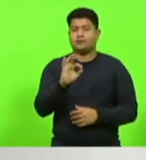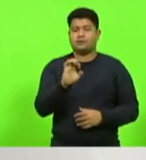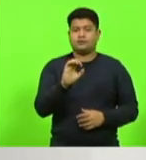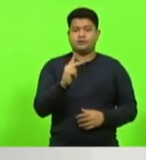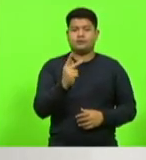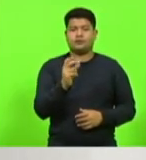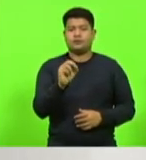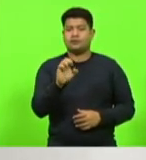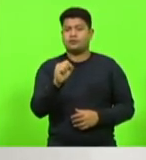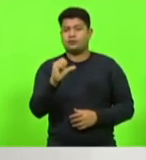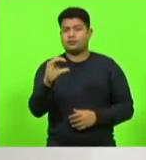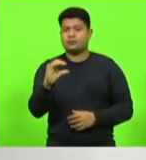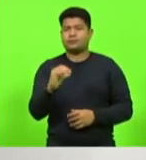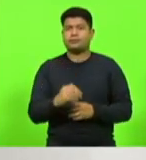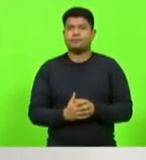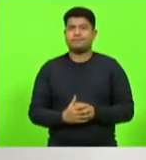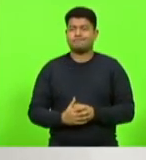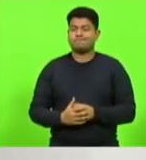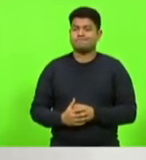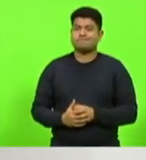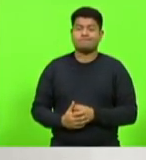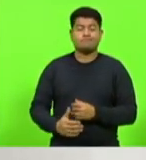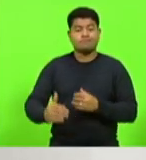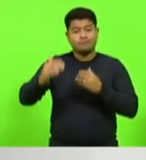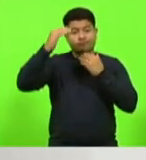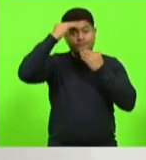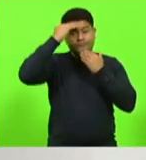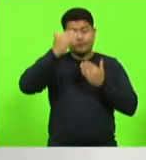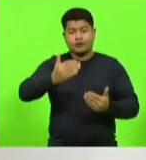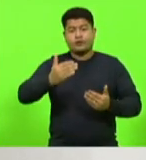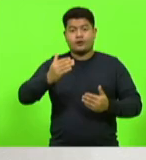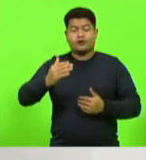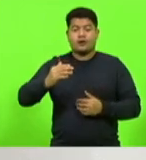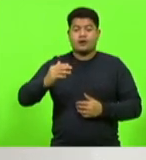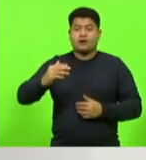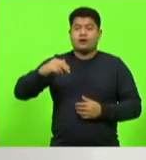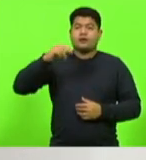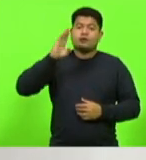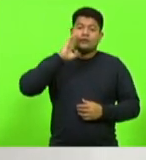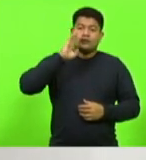Obrigado, deputado Nilson Berlanda, vice-presidente desta casa.